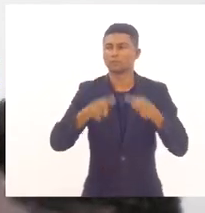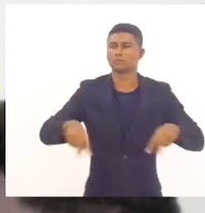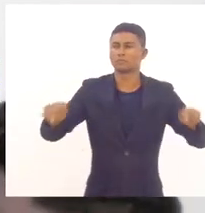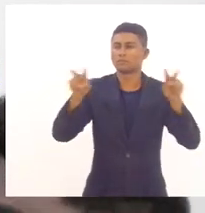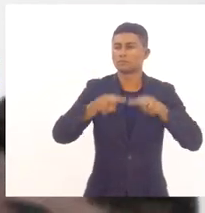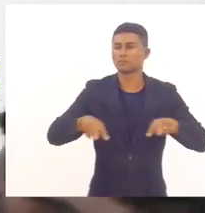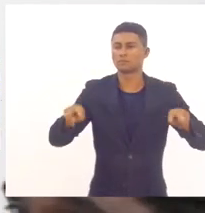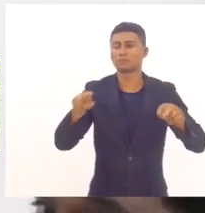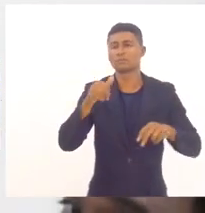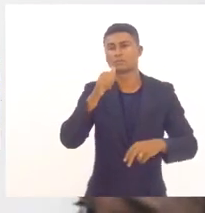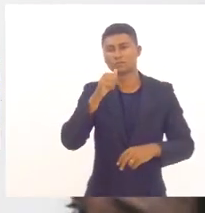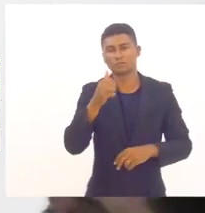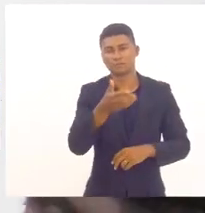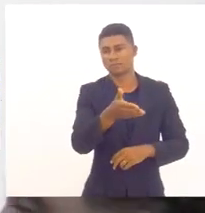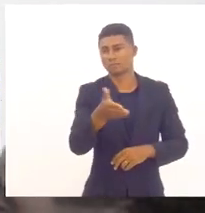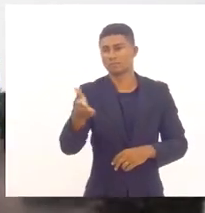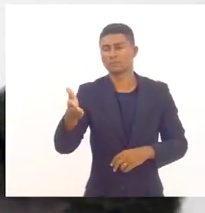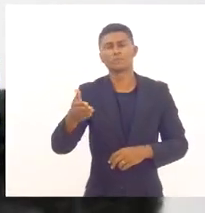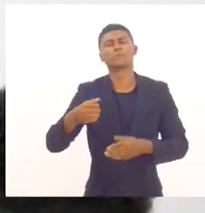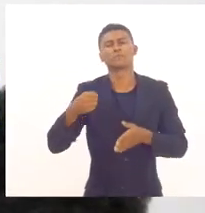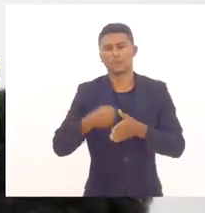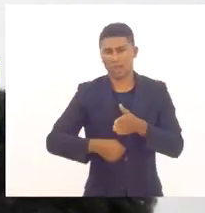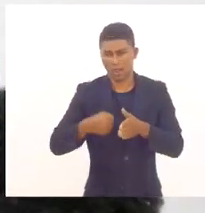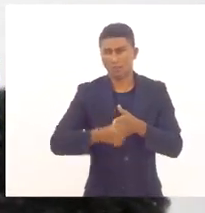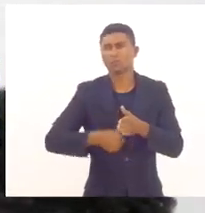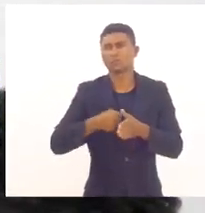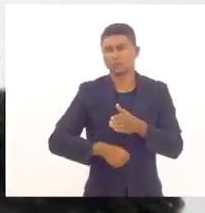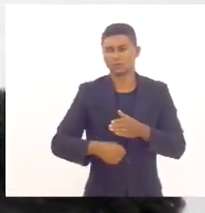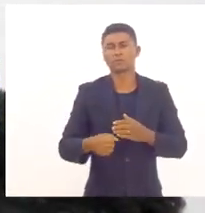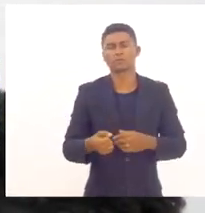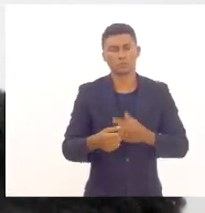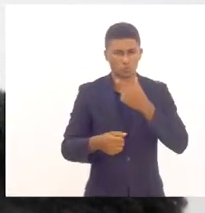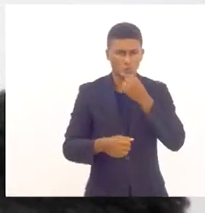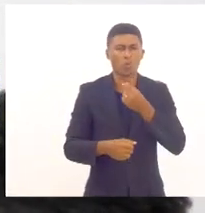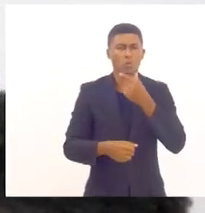cotirene, a mulher a alcatune, a mulher isso, guerreiras, lutadoras, respeitadas por homens. Agora,